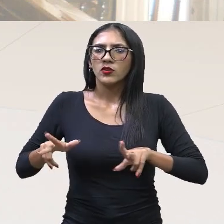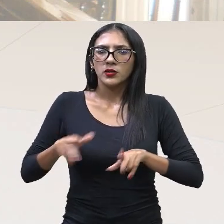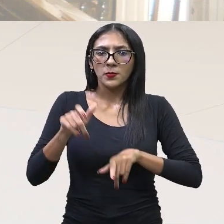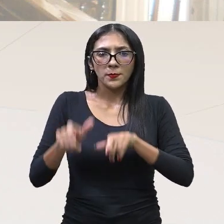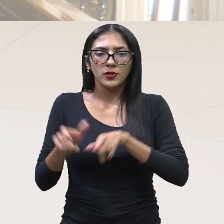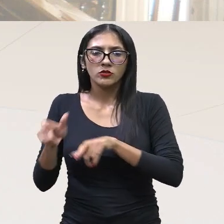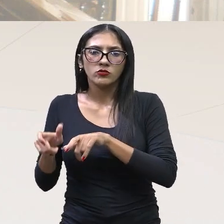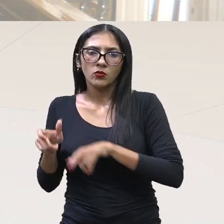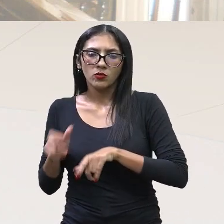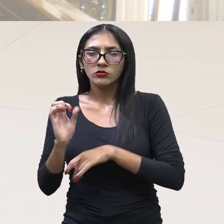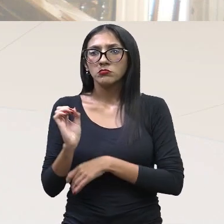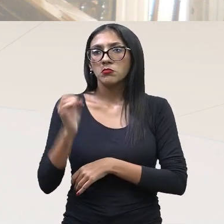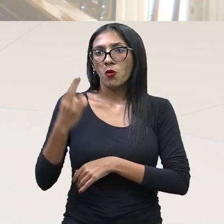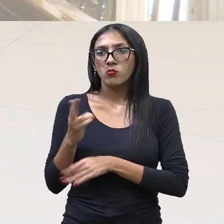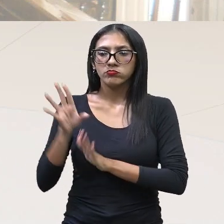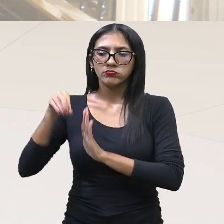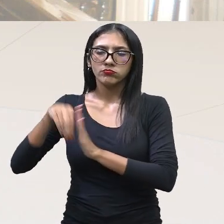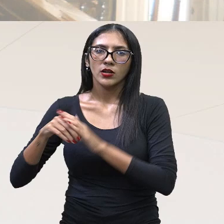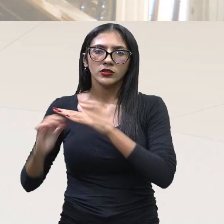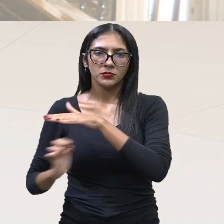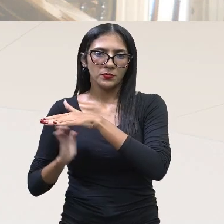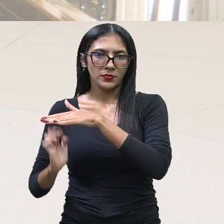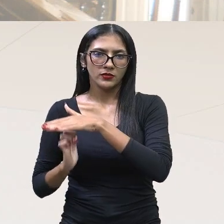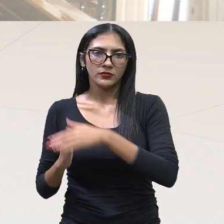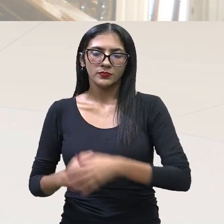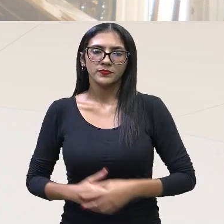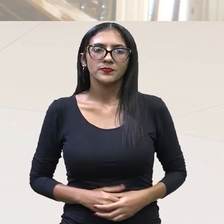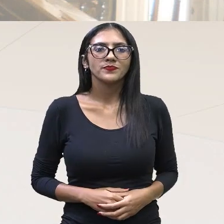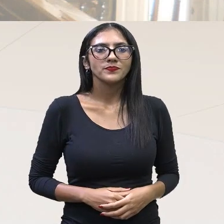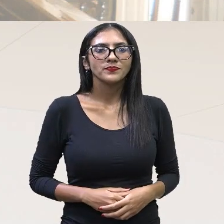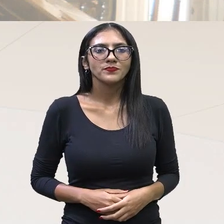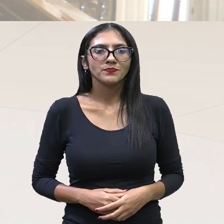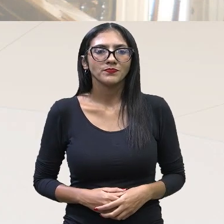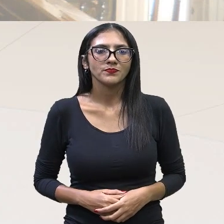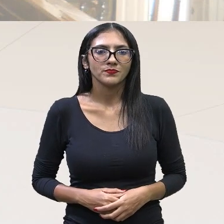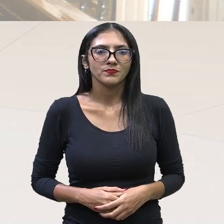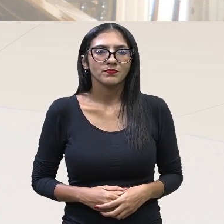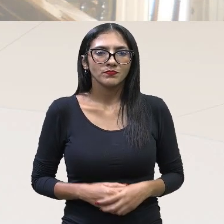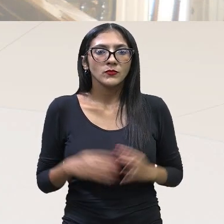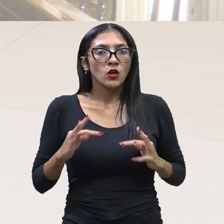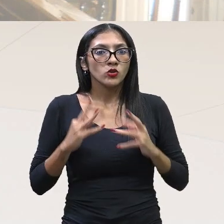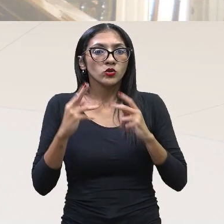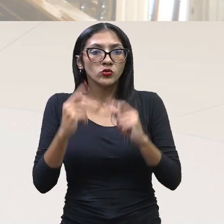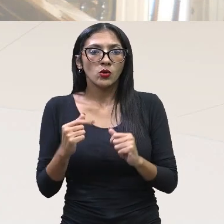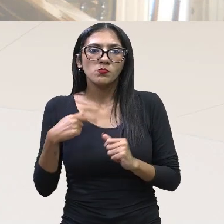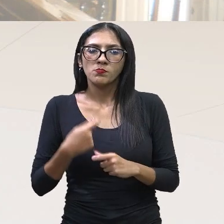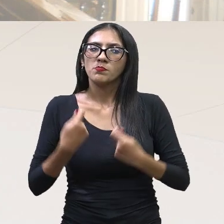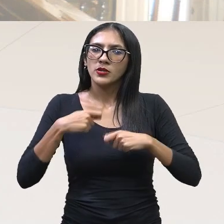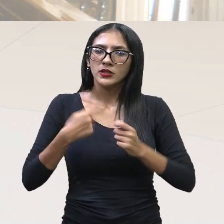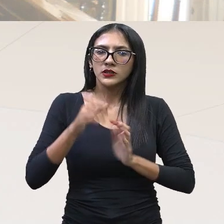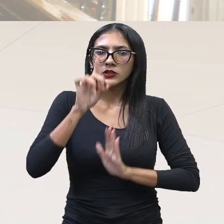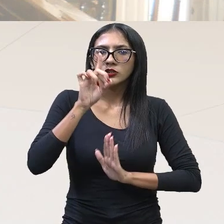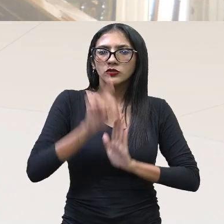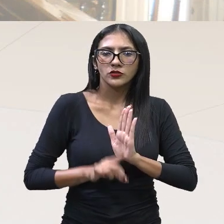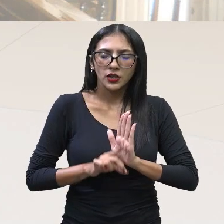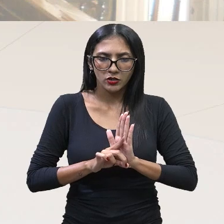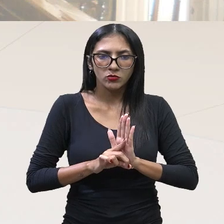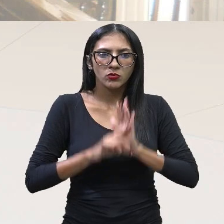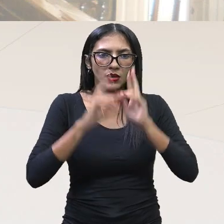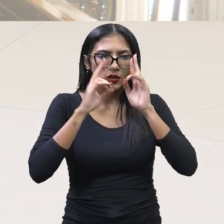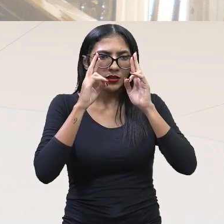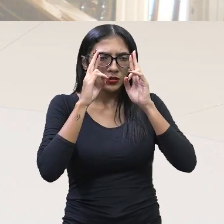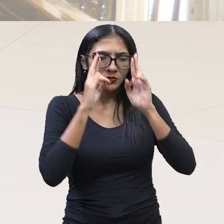pessoais, particulares de pessoas ou de empresas. Todos nós devemos seguir as leis do direito público,